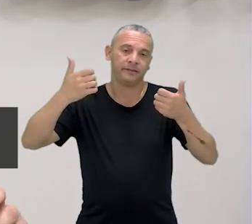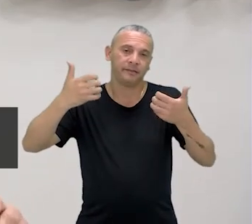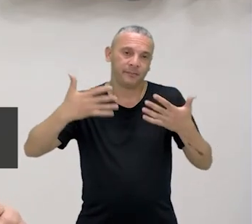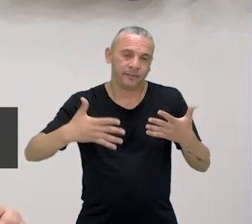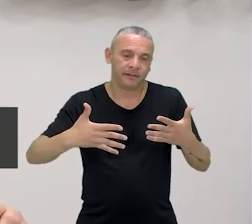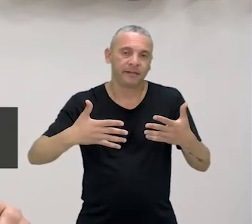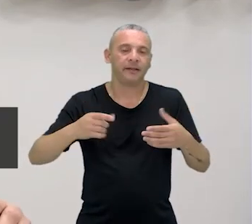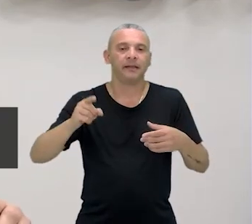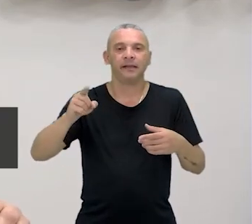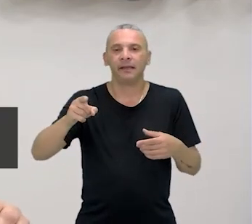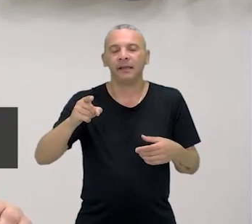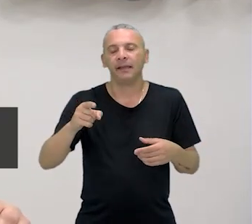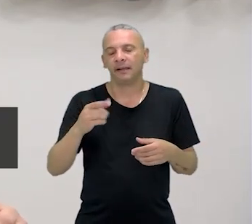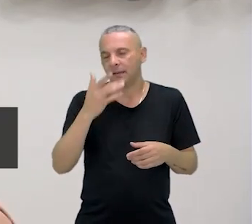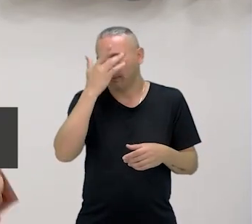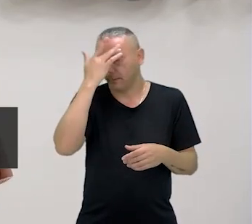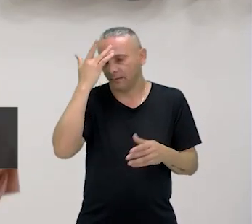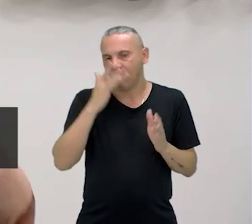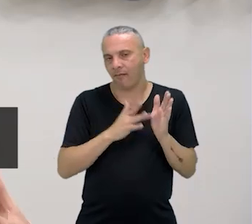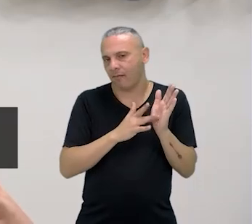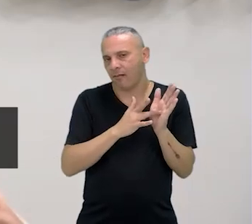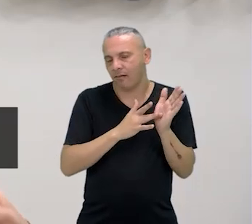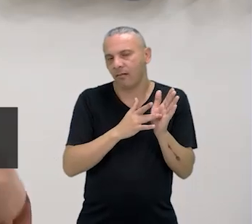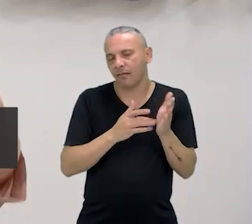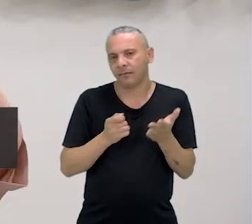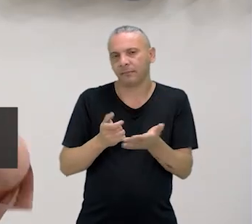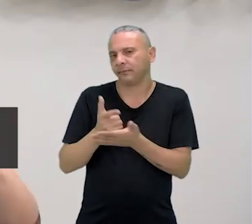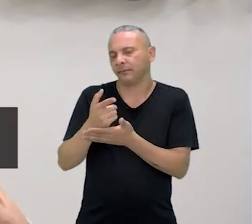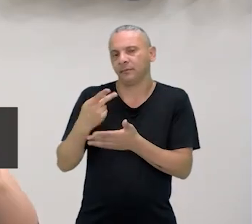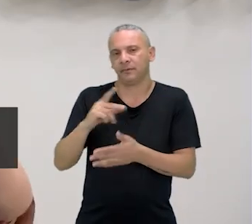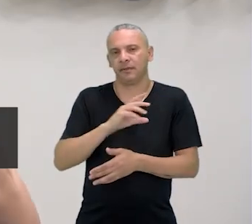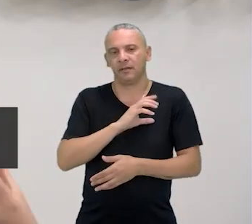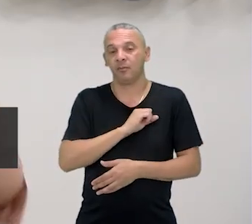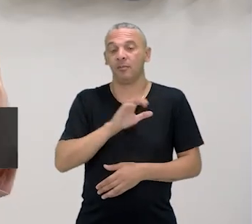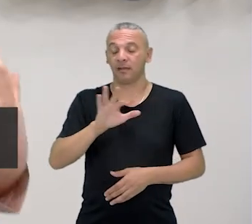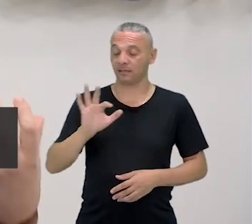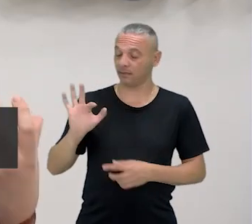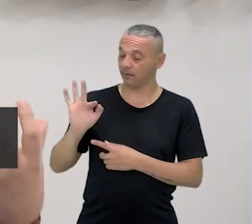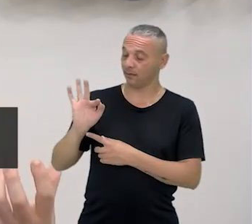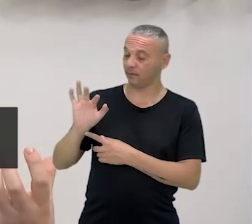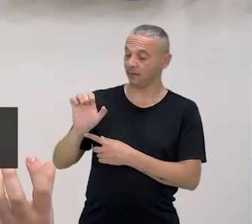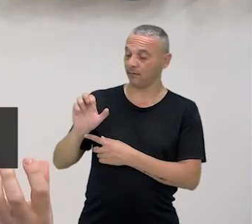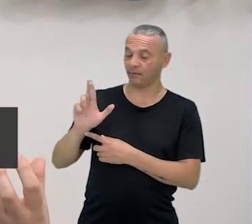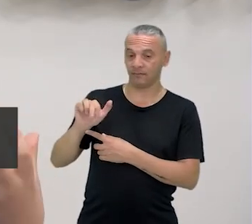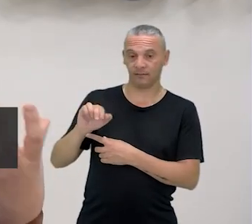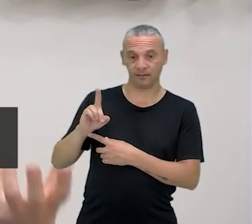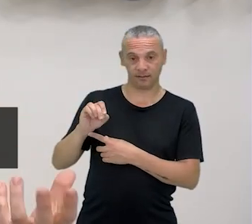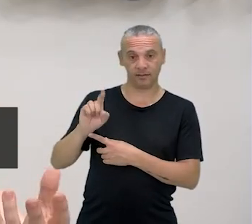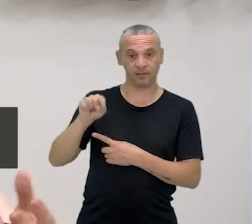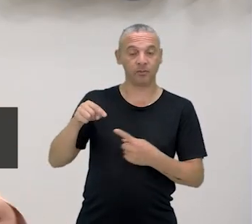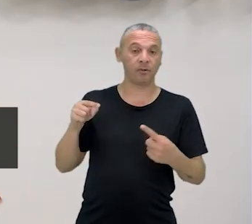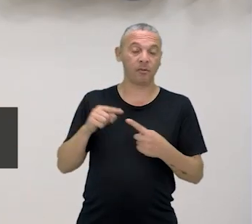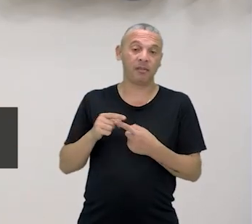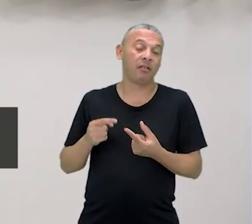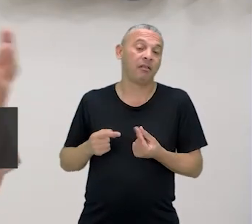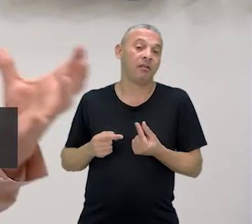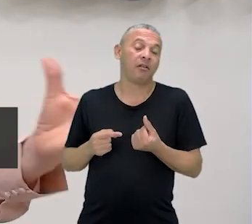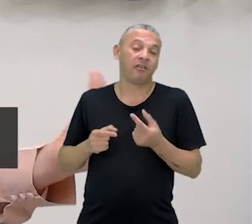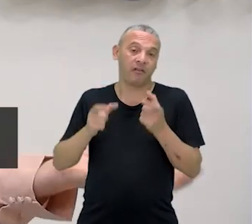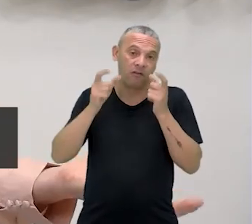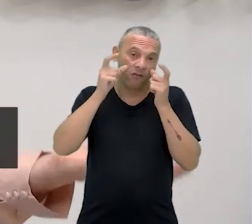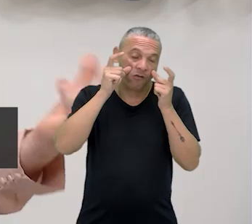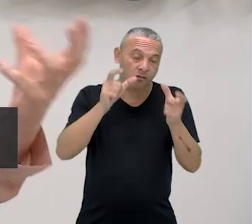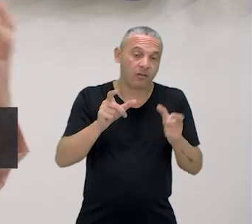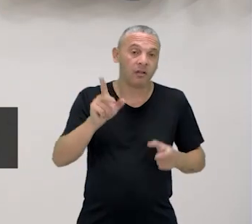ele se vendeu, ele foi corrompido. Nesse sentido, o Fernando, protagonista, tem um antagonista muito forte, que é o dinheiro. Não tem uma pessoa